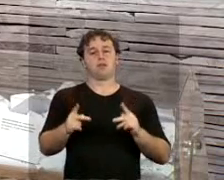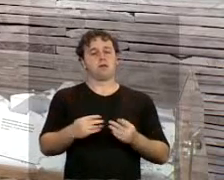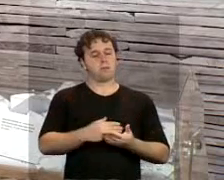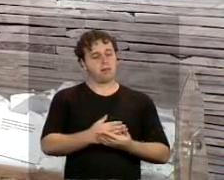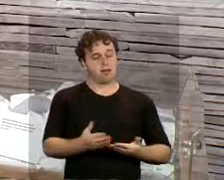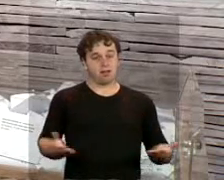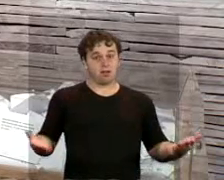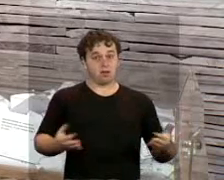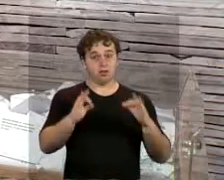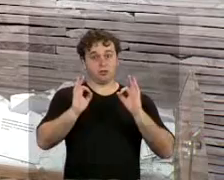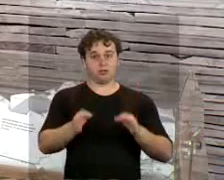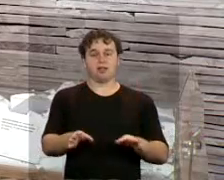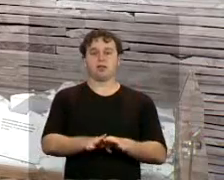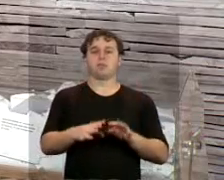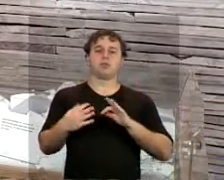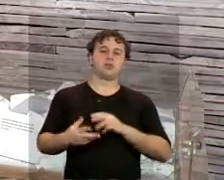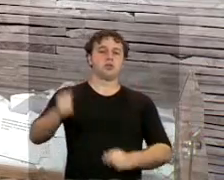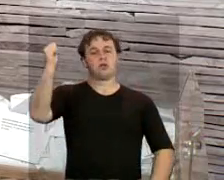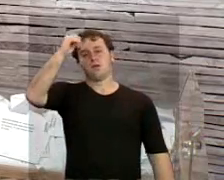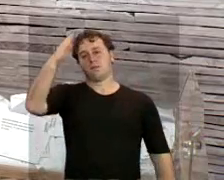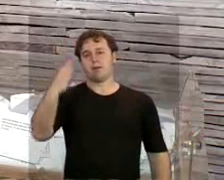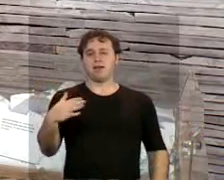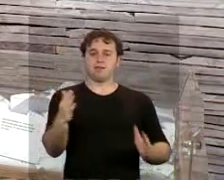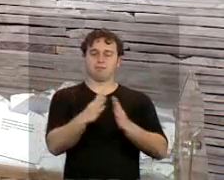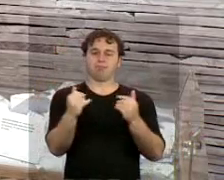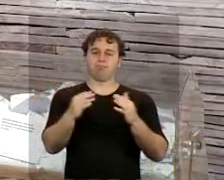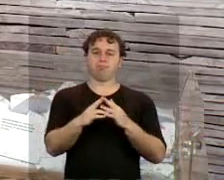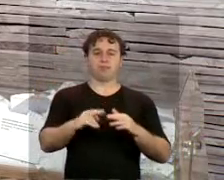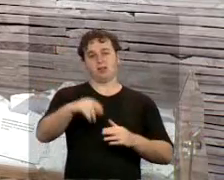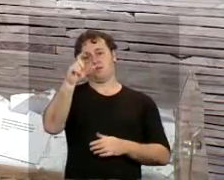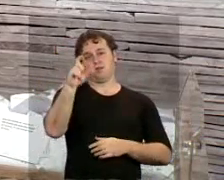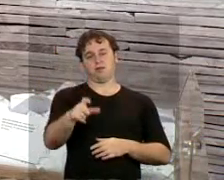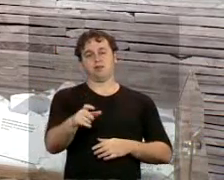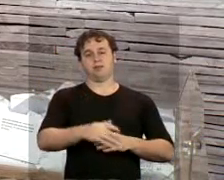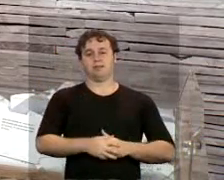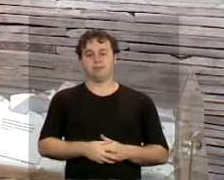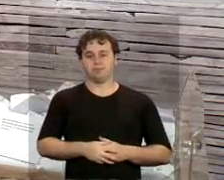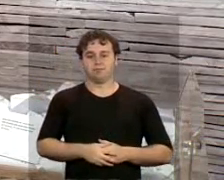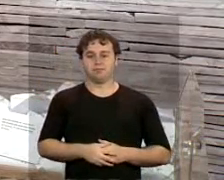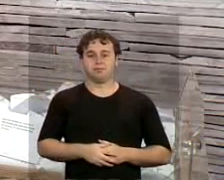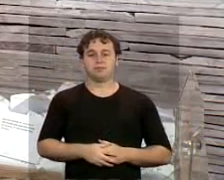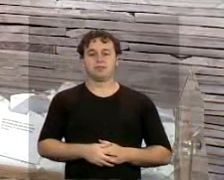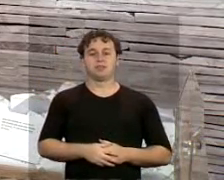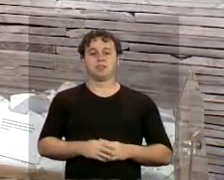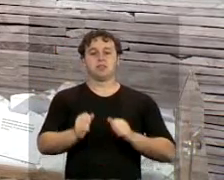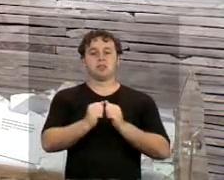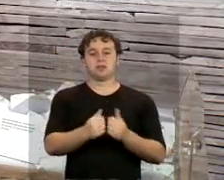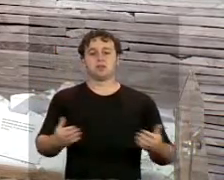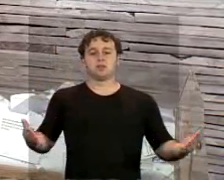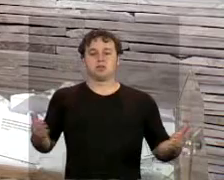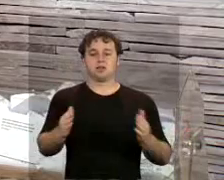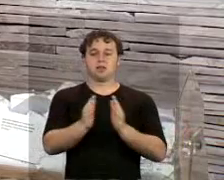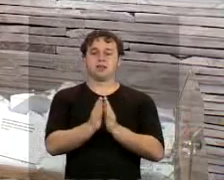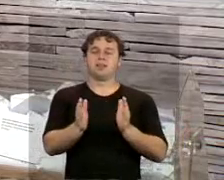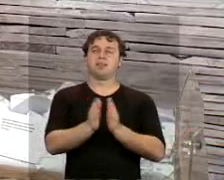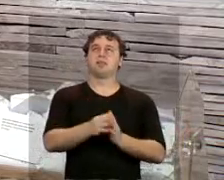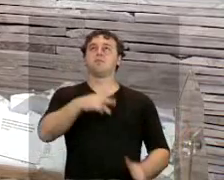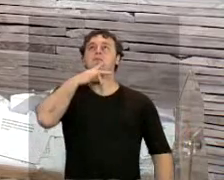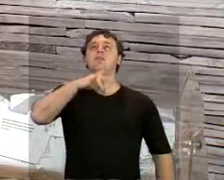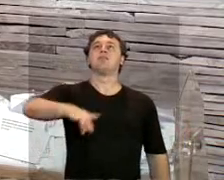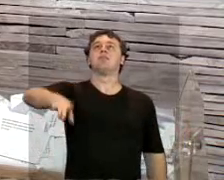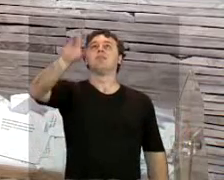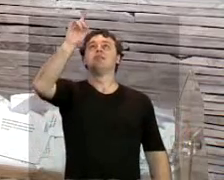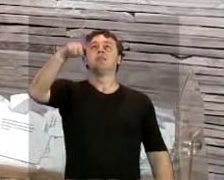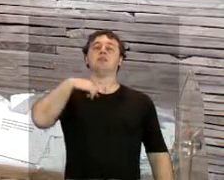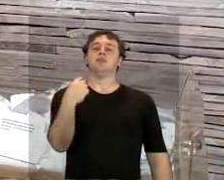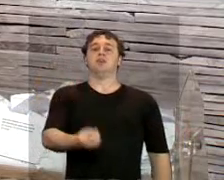agora, pode ter certeza que o Brasil intercede por você e pela sua intenção, Cláudio. Vamos agora suplicar confiantes. Pai